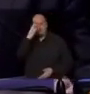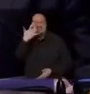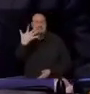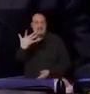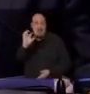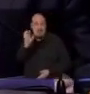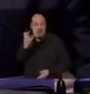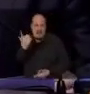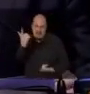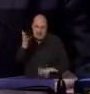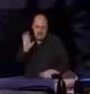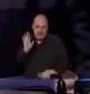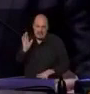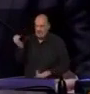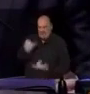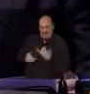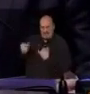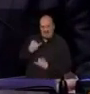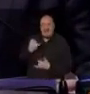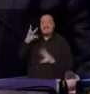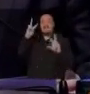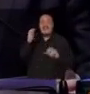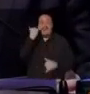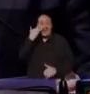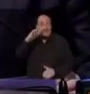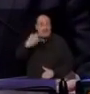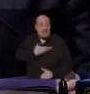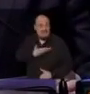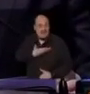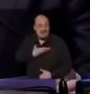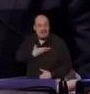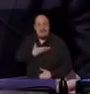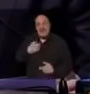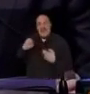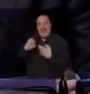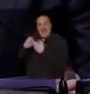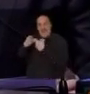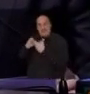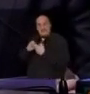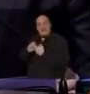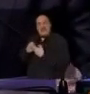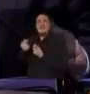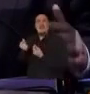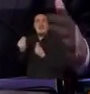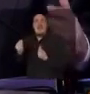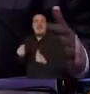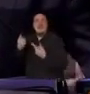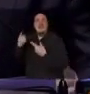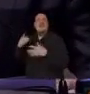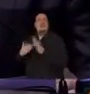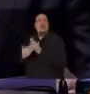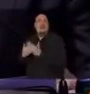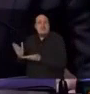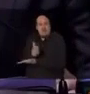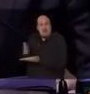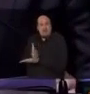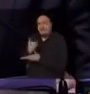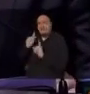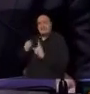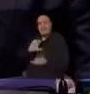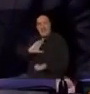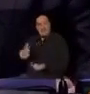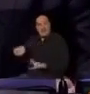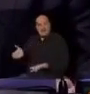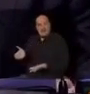aqui no Brasil se você for paraa Argentina você é rico lá com o a o poder de dolarização que tem o